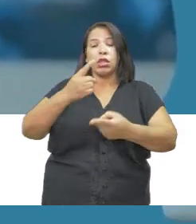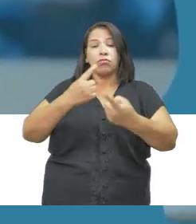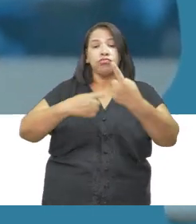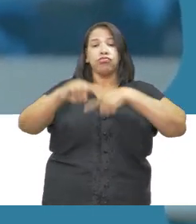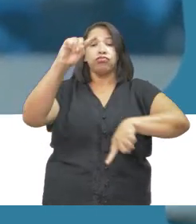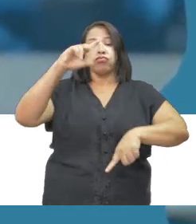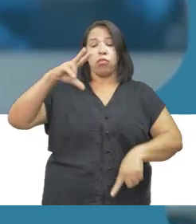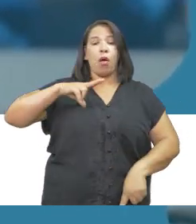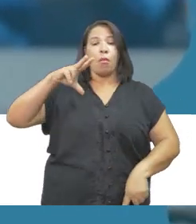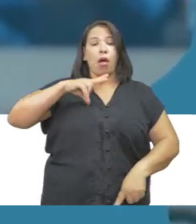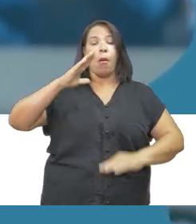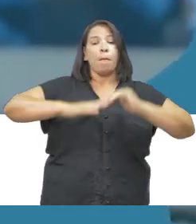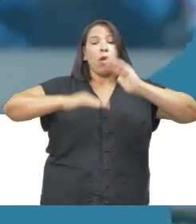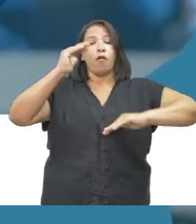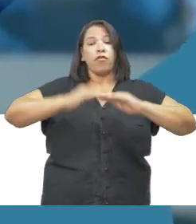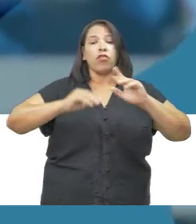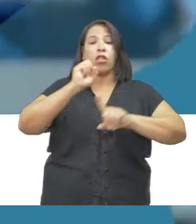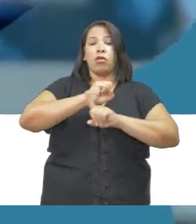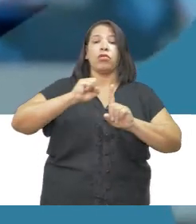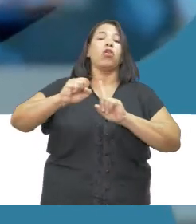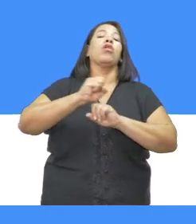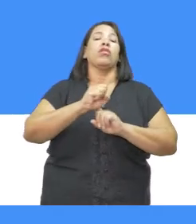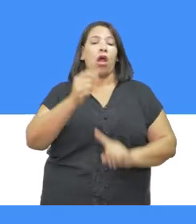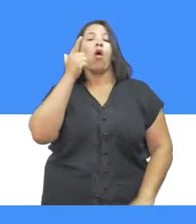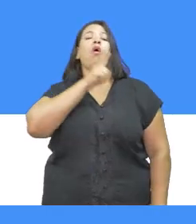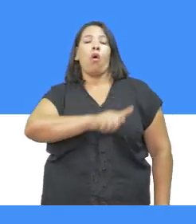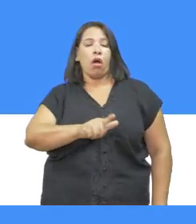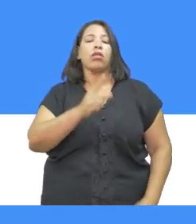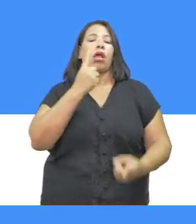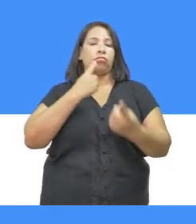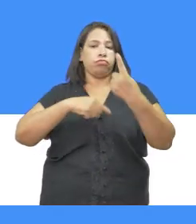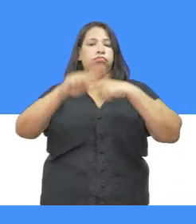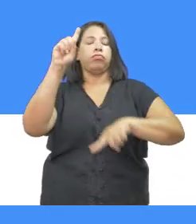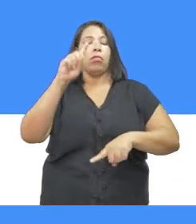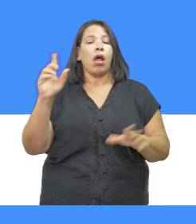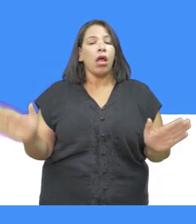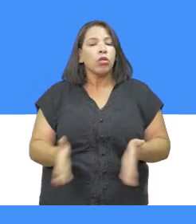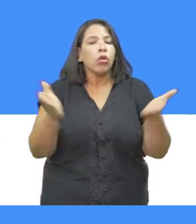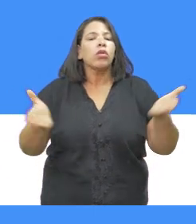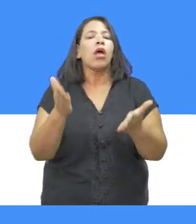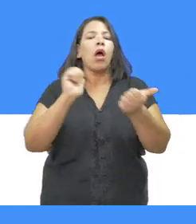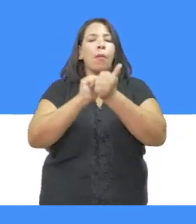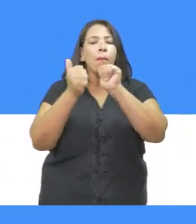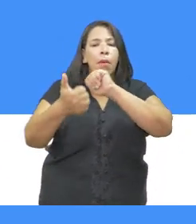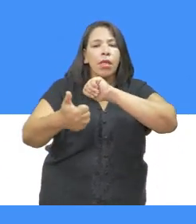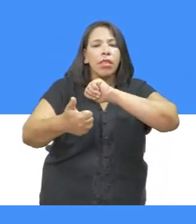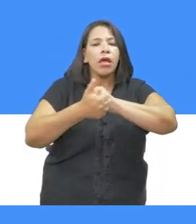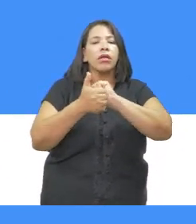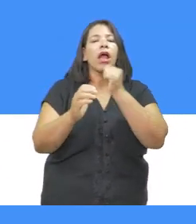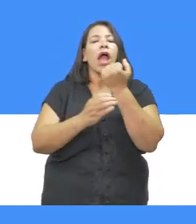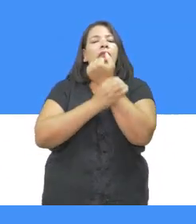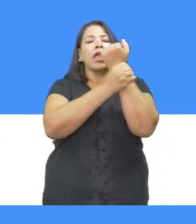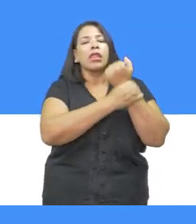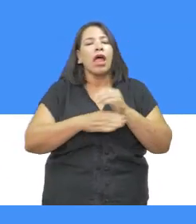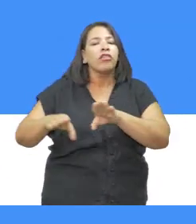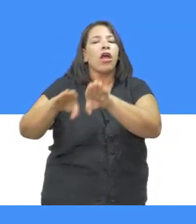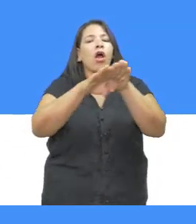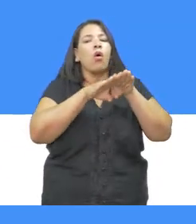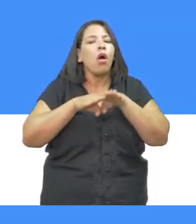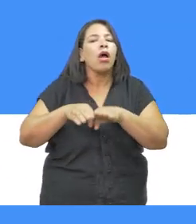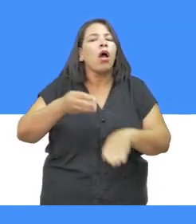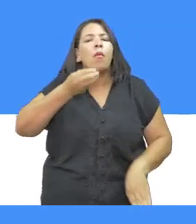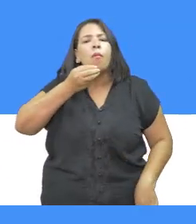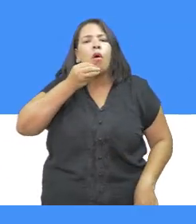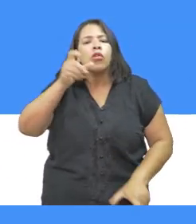desenvolvimento pessoal, profissional e social. A inclusão promovida por uma adaptação pedagógica garante a igualdade de oportunidades